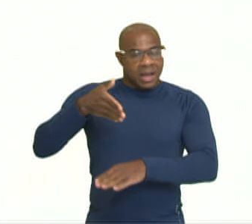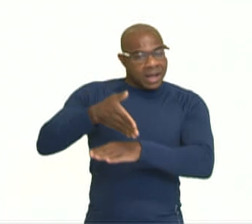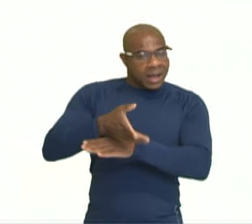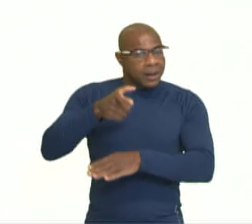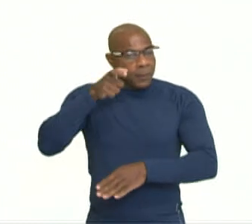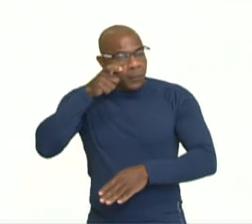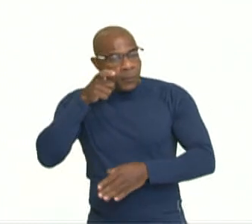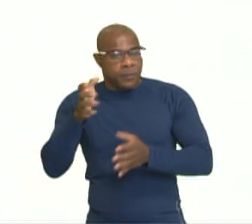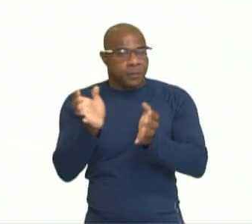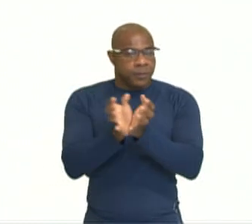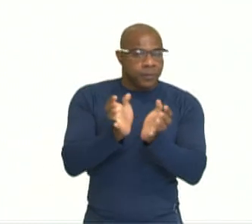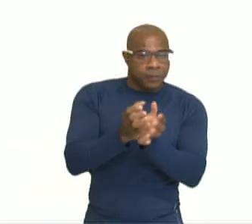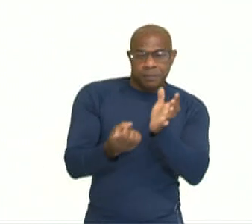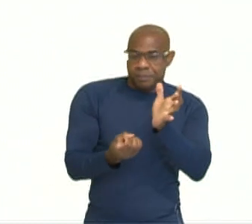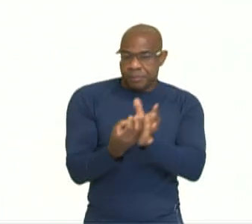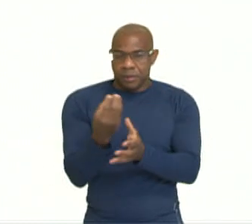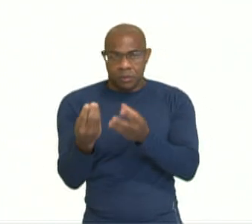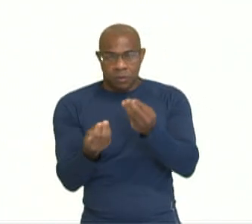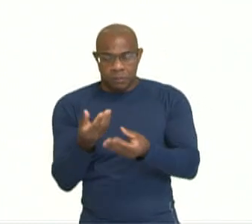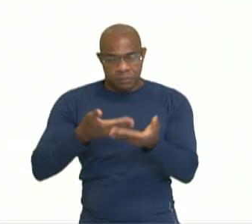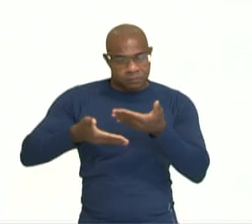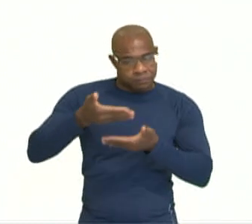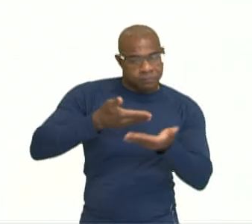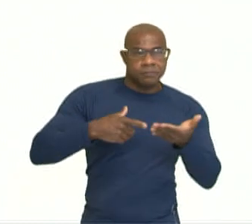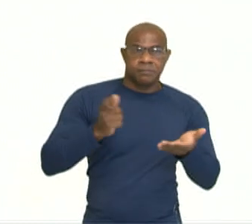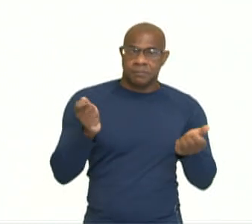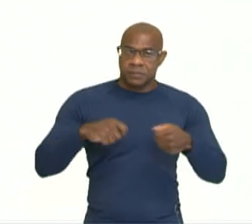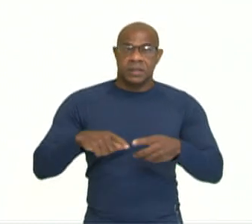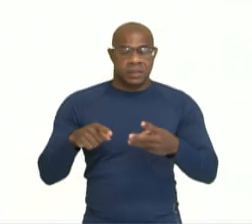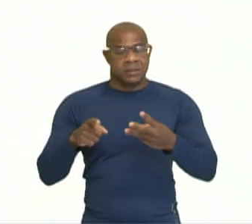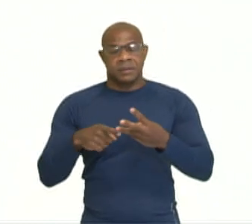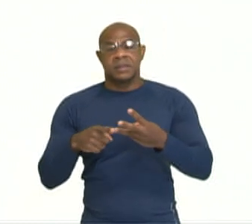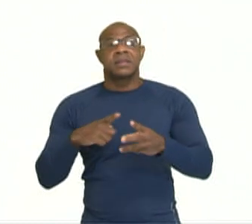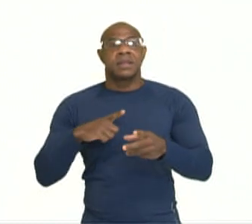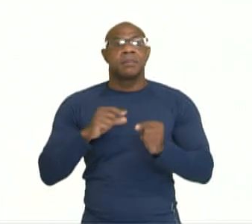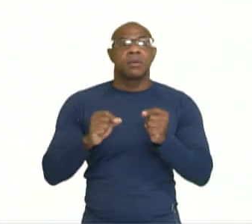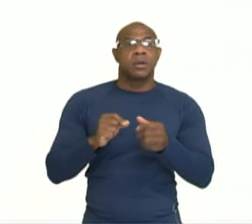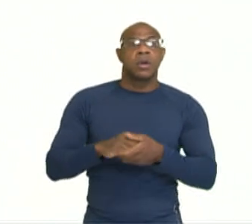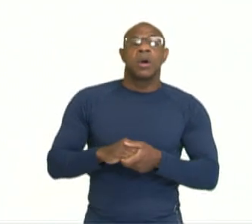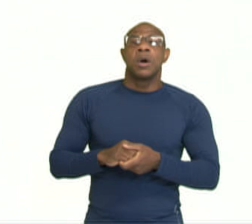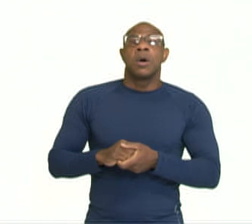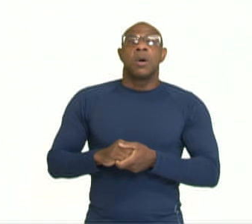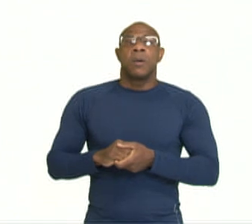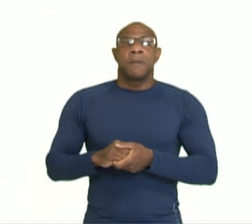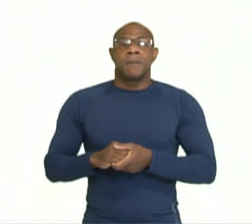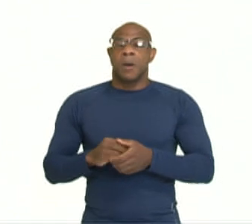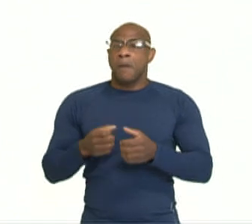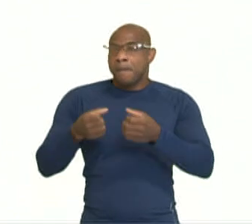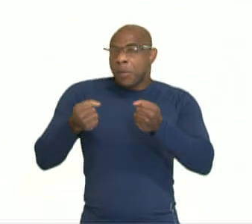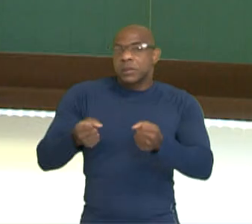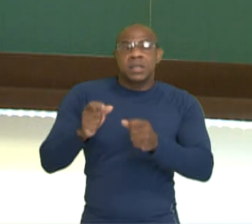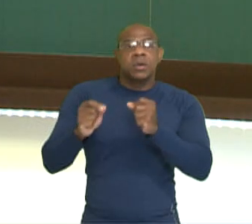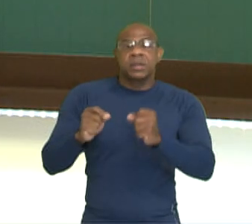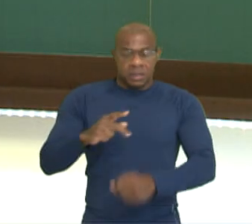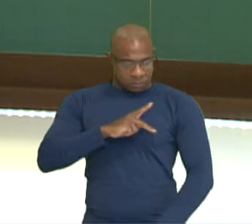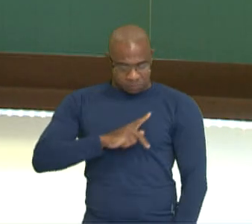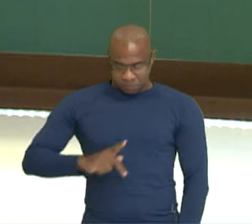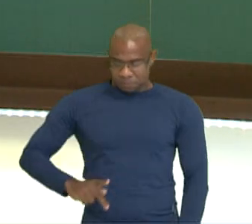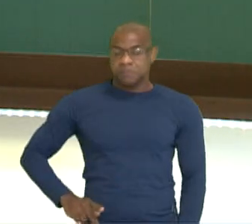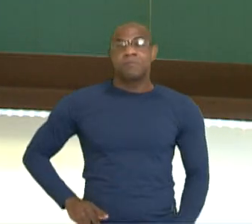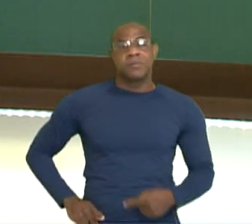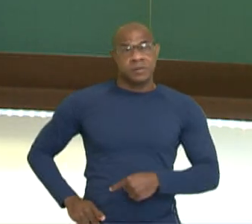ter ciência da formatação desse governo. E figura no poder executivo máximo na figura do presidente,